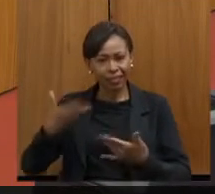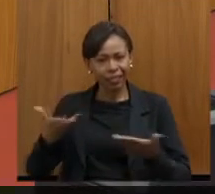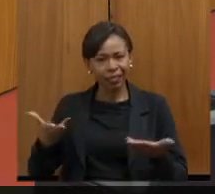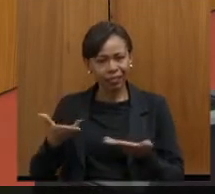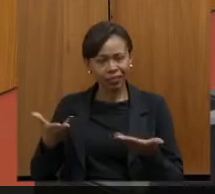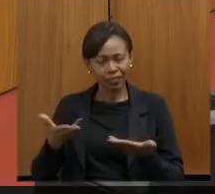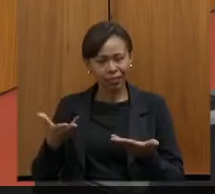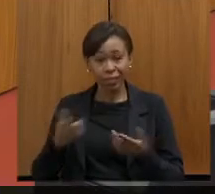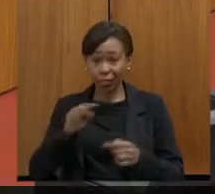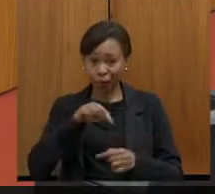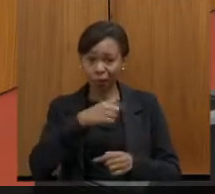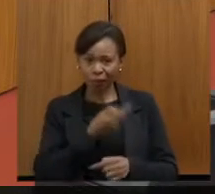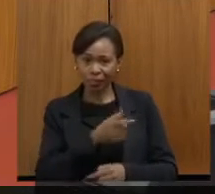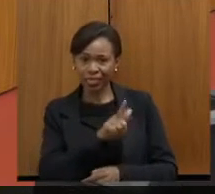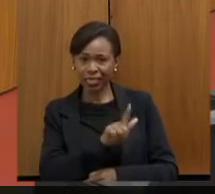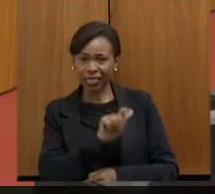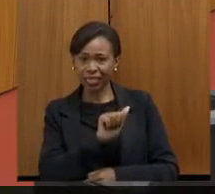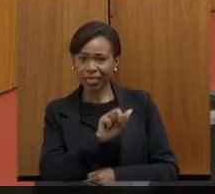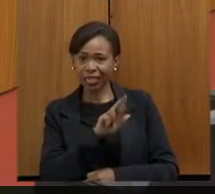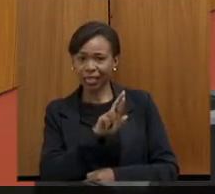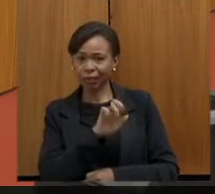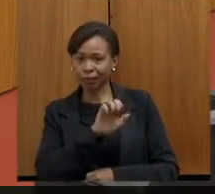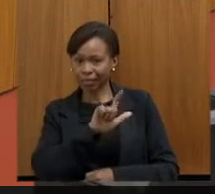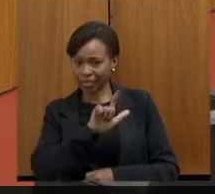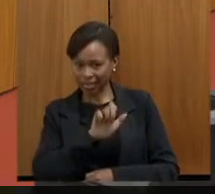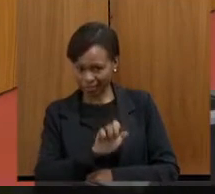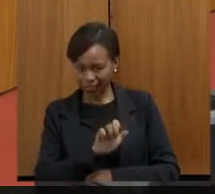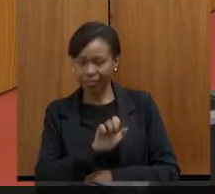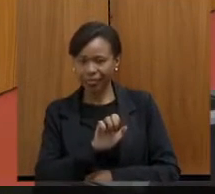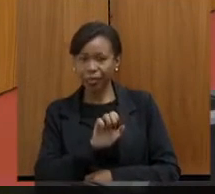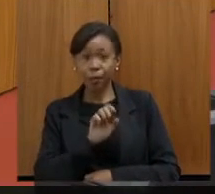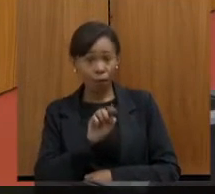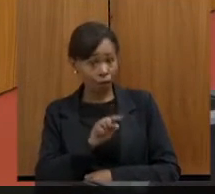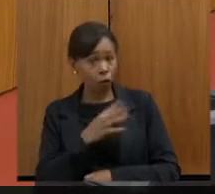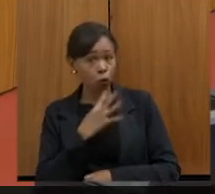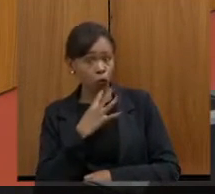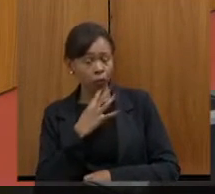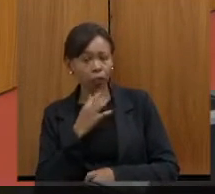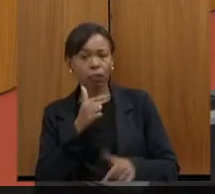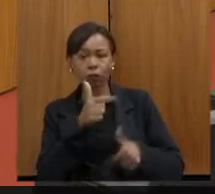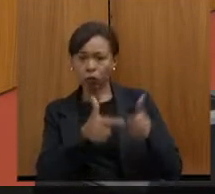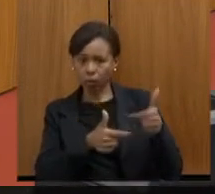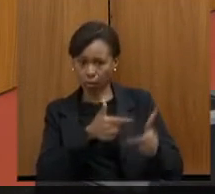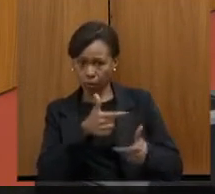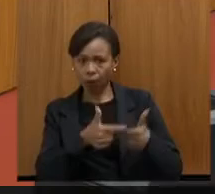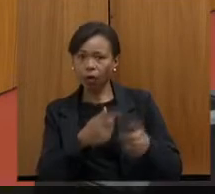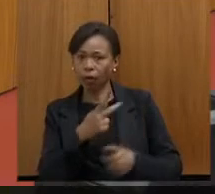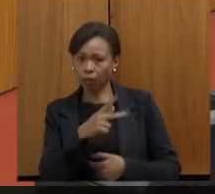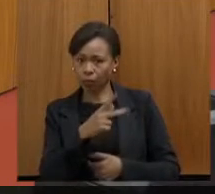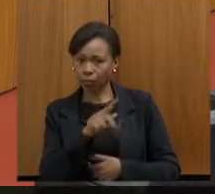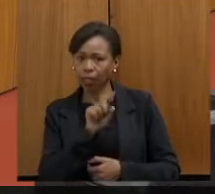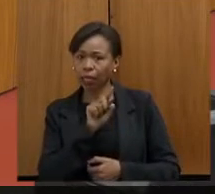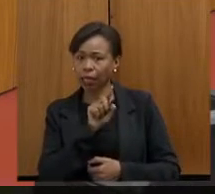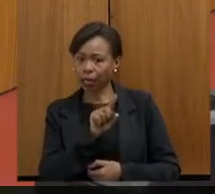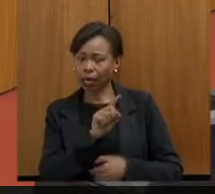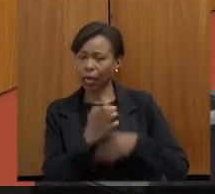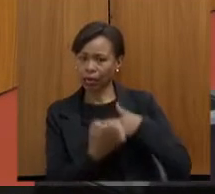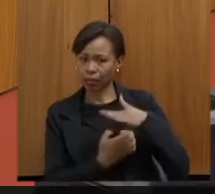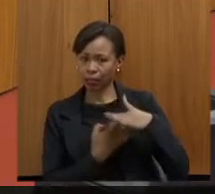que queremos conhecer também, Gabriele, e trabalho também em frente à agência